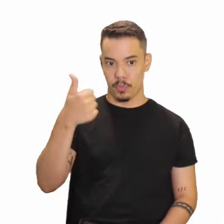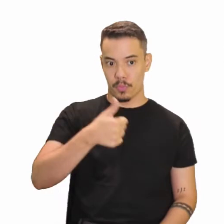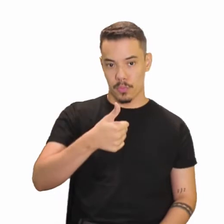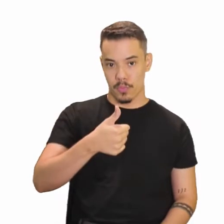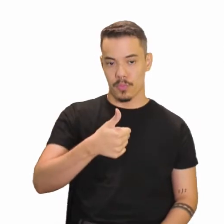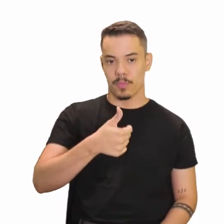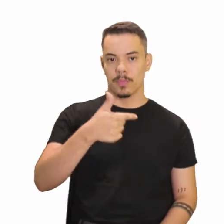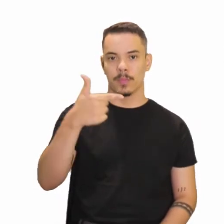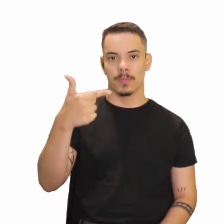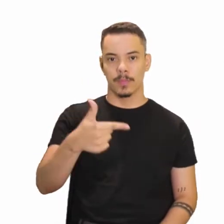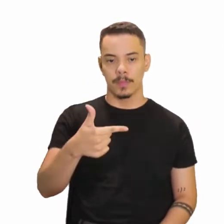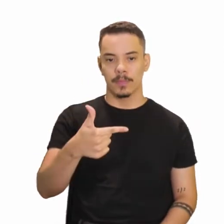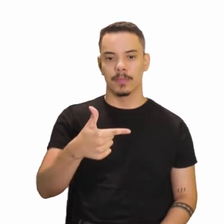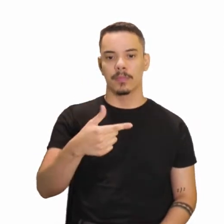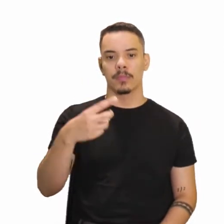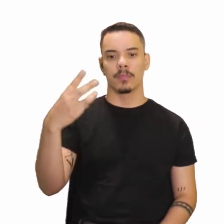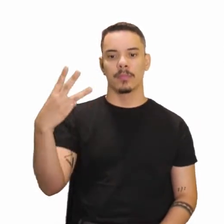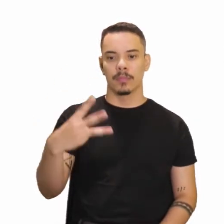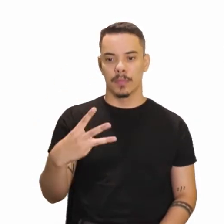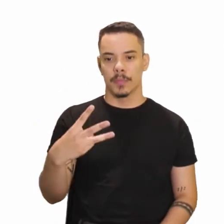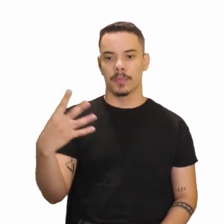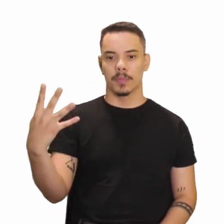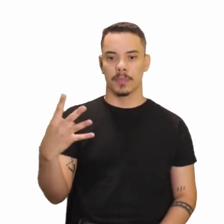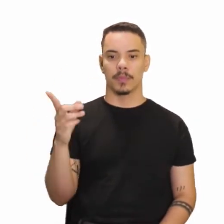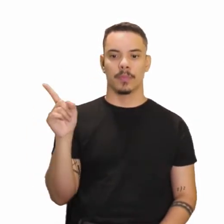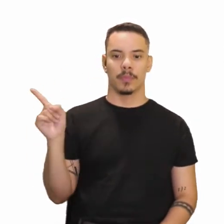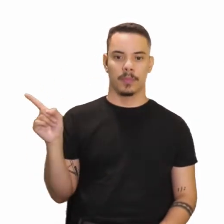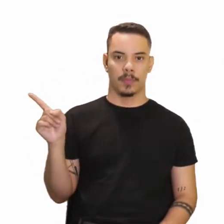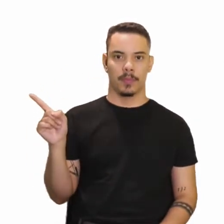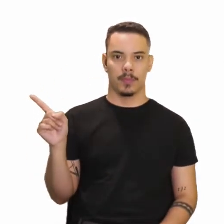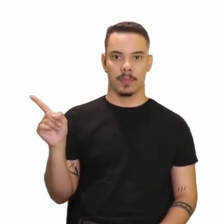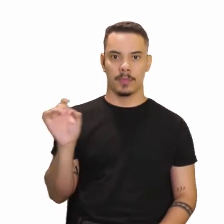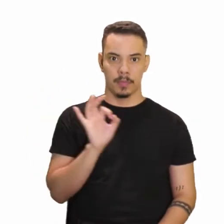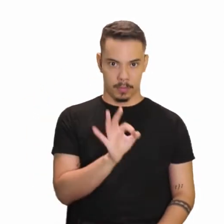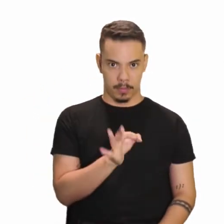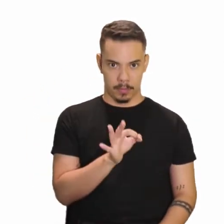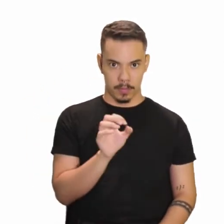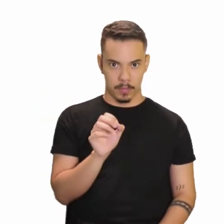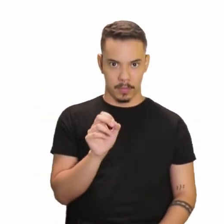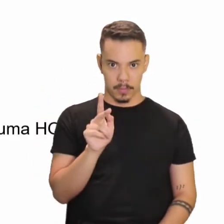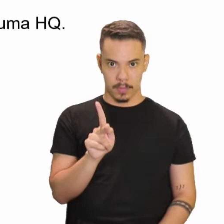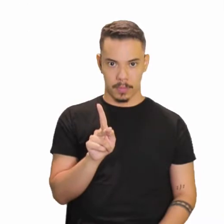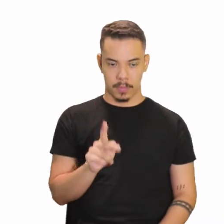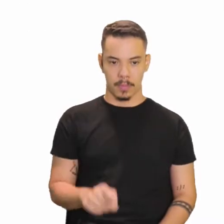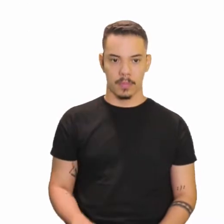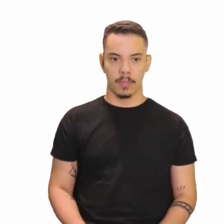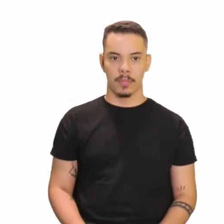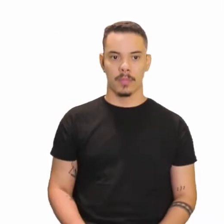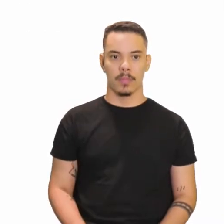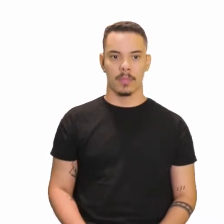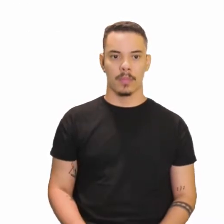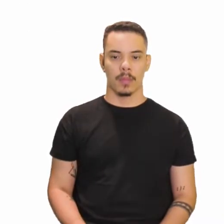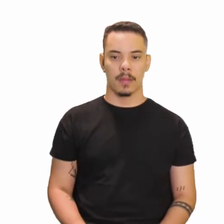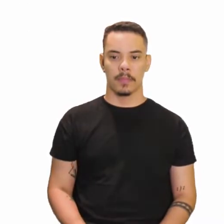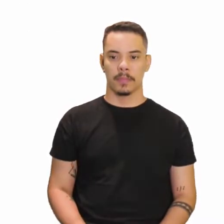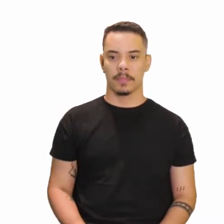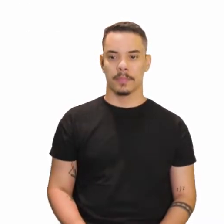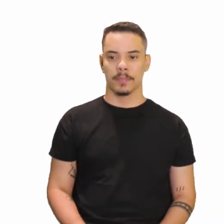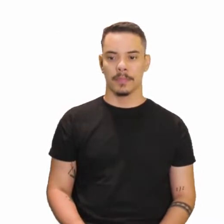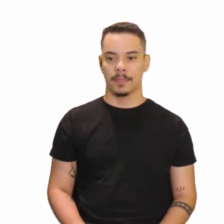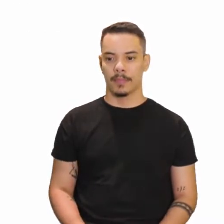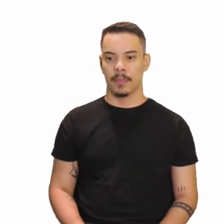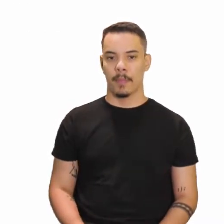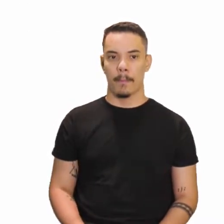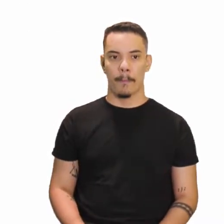1 2 3 e 4 tá ok que mais que acontece